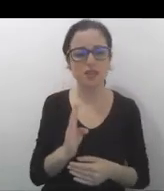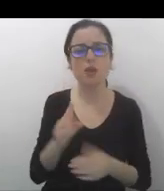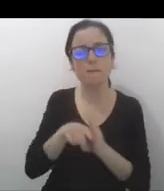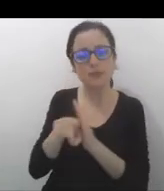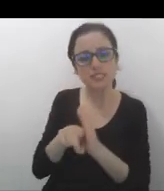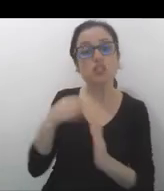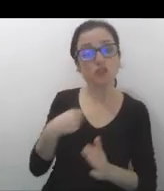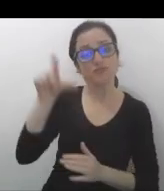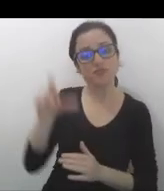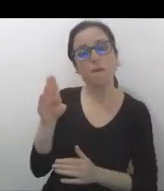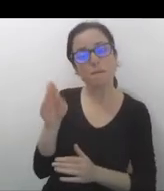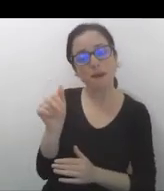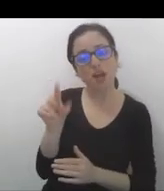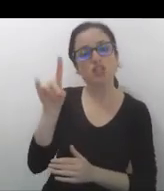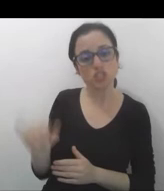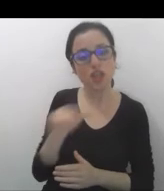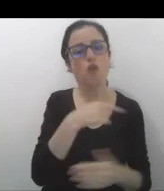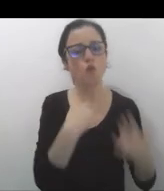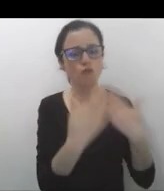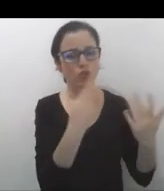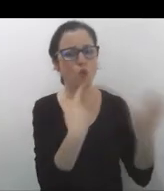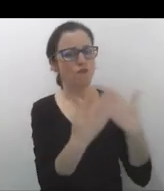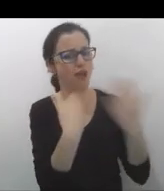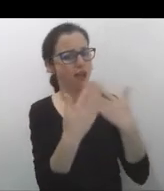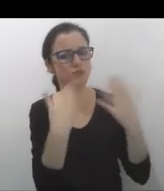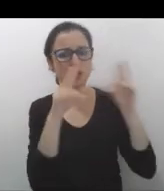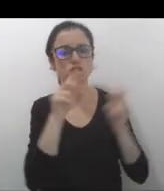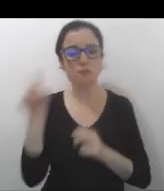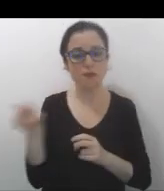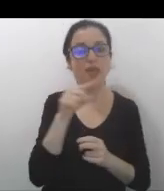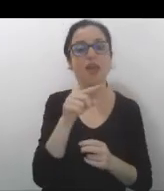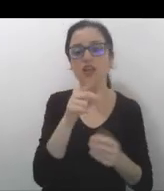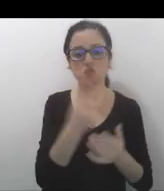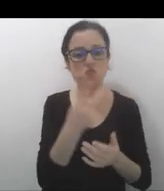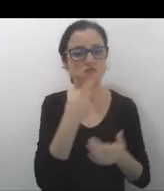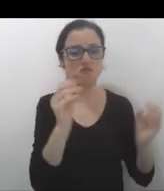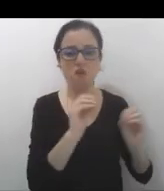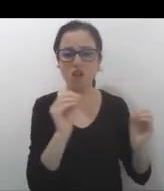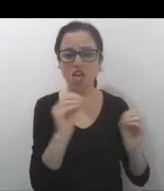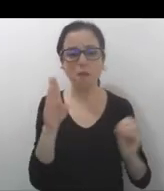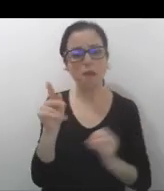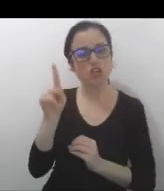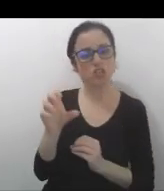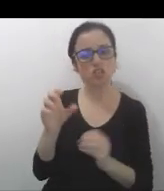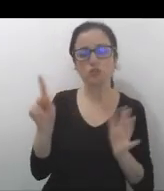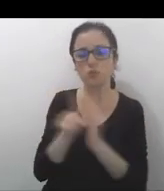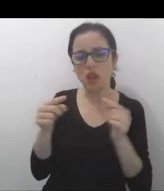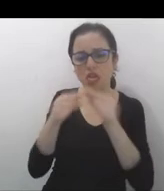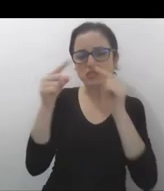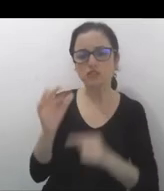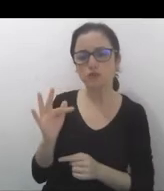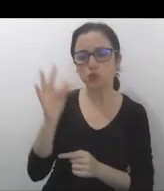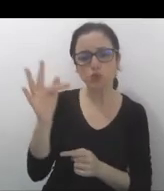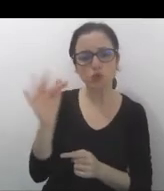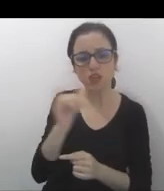vezes ao Brasil e ele está pesquisando a vida do Bard, e eu conversei muito com ele a respeito, nenhum dos dois fala dessa